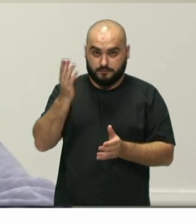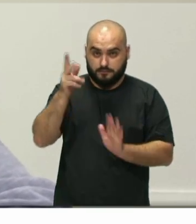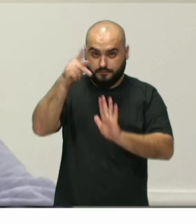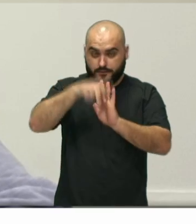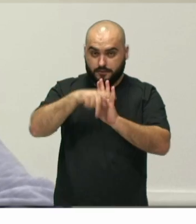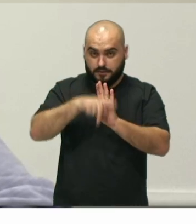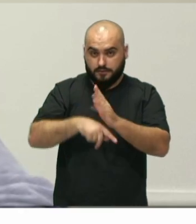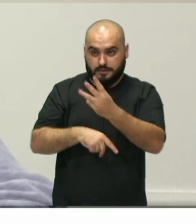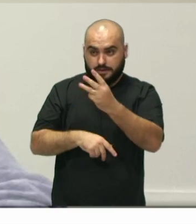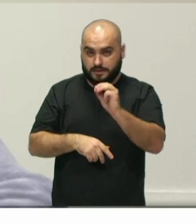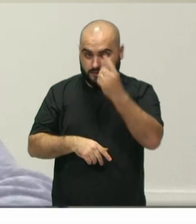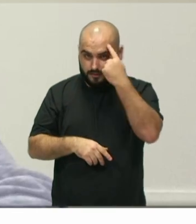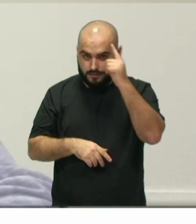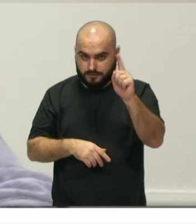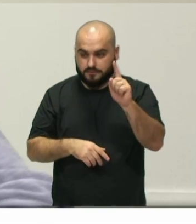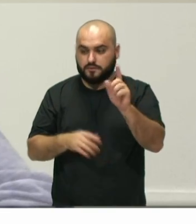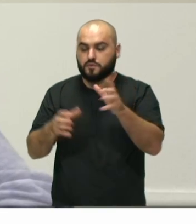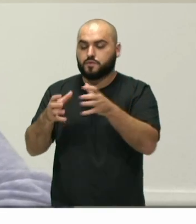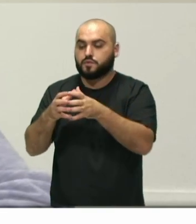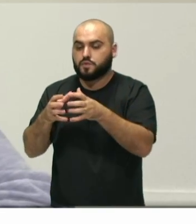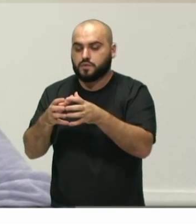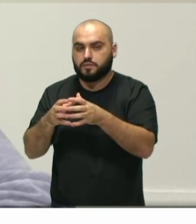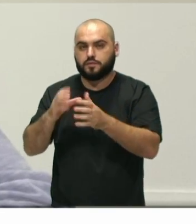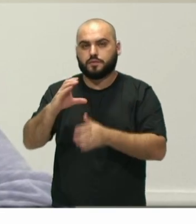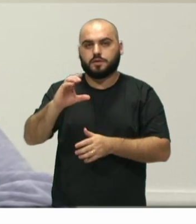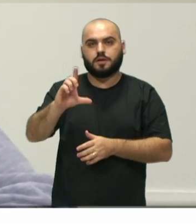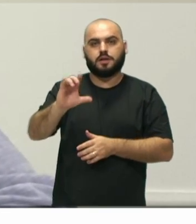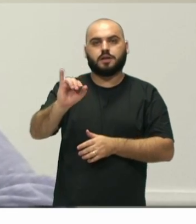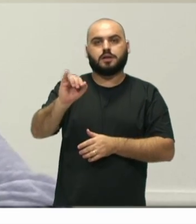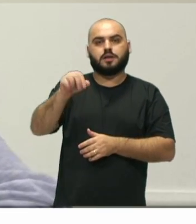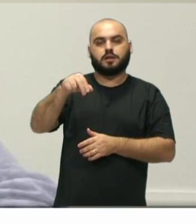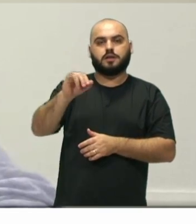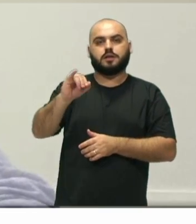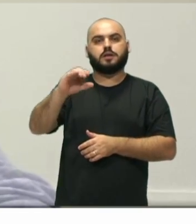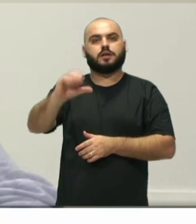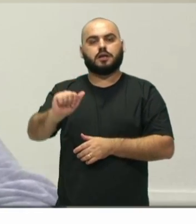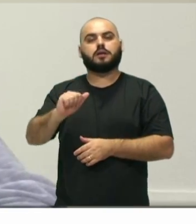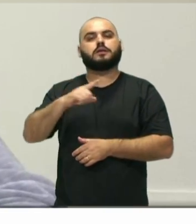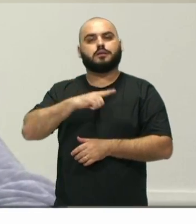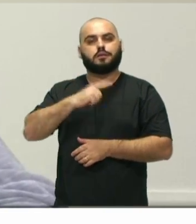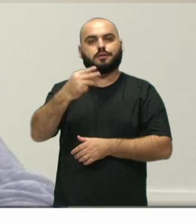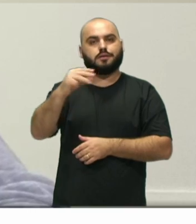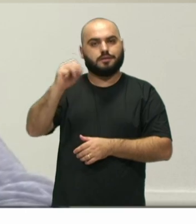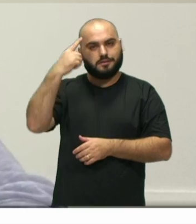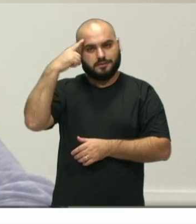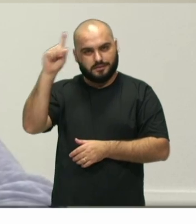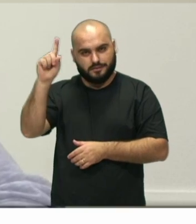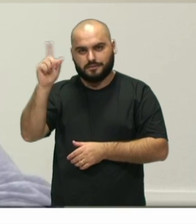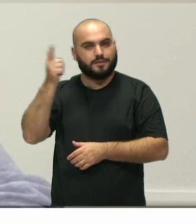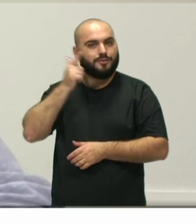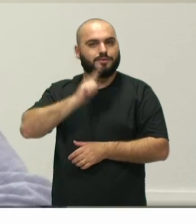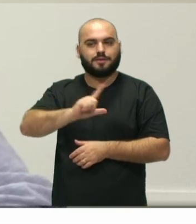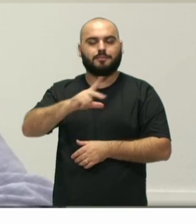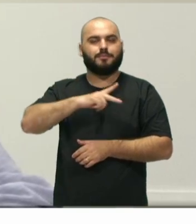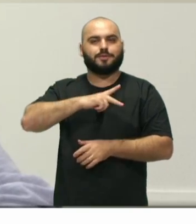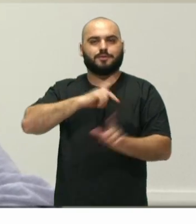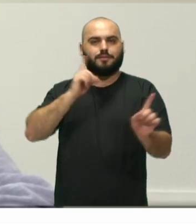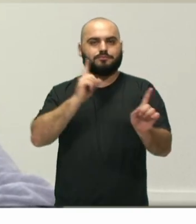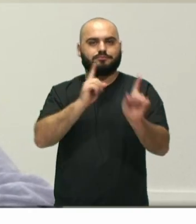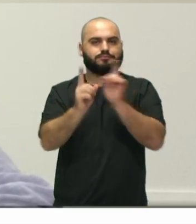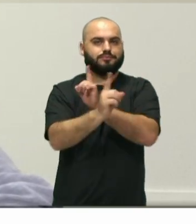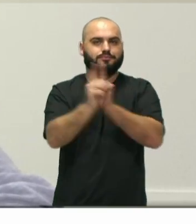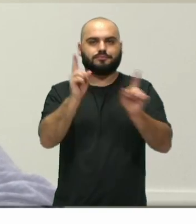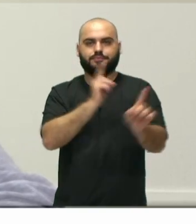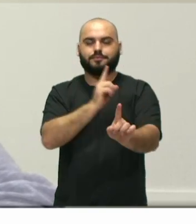porque aí a clínica vai ser obrigada a fazer naquele período de 30 dias e não vai conseguir passar o particular na frente, porque ela tem um prazo